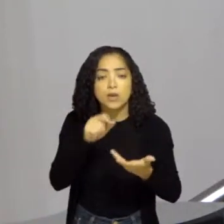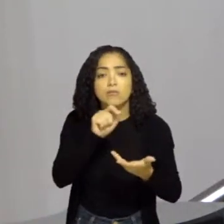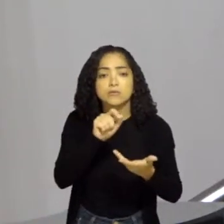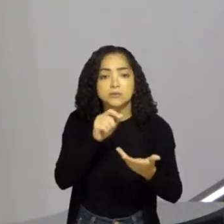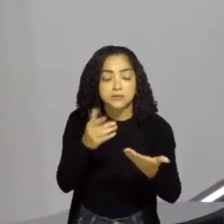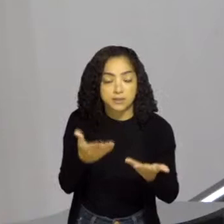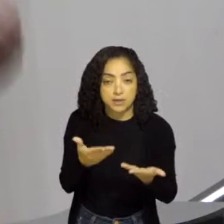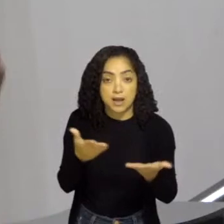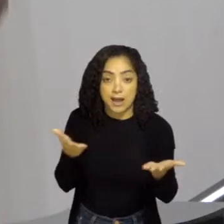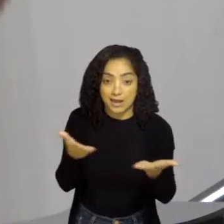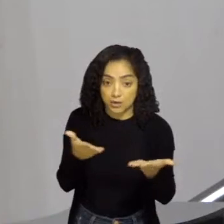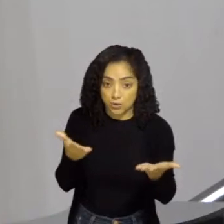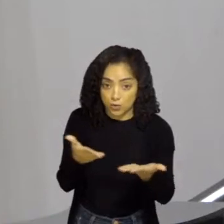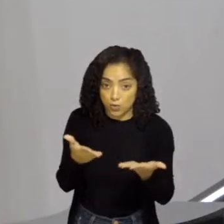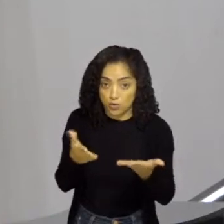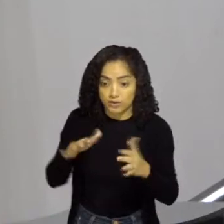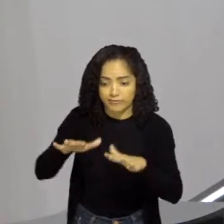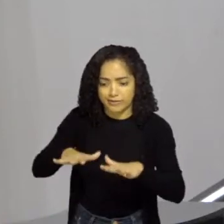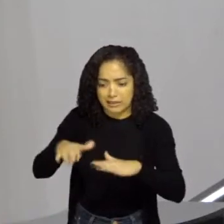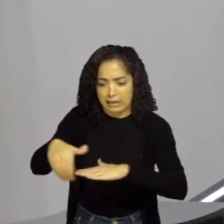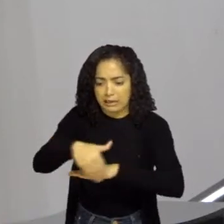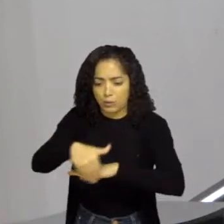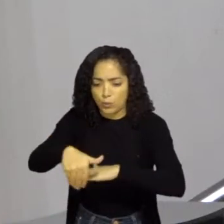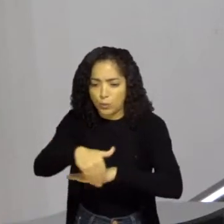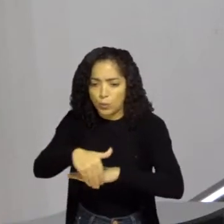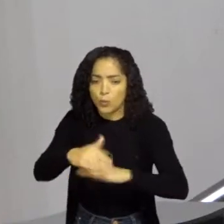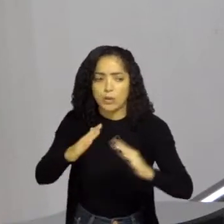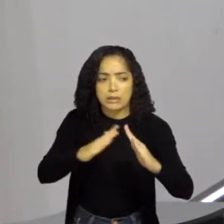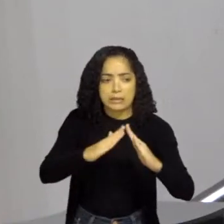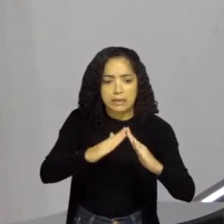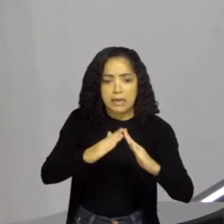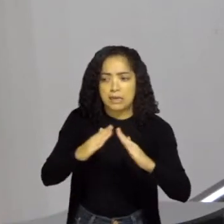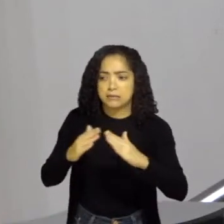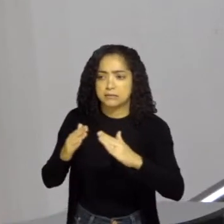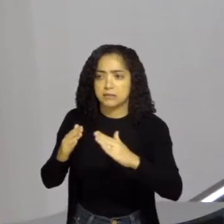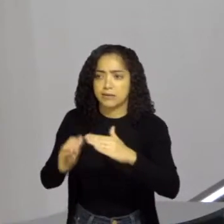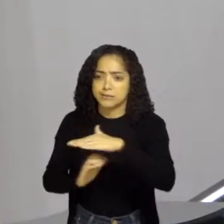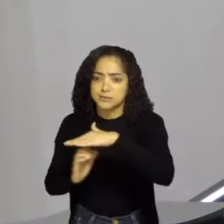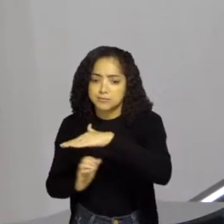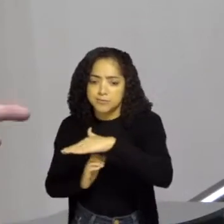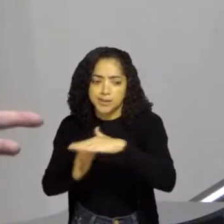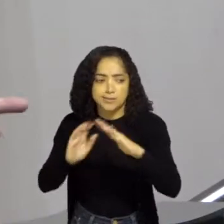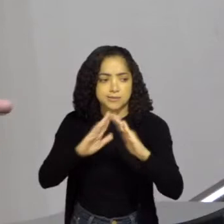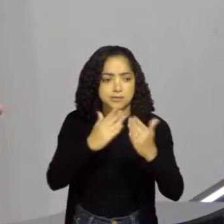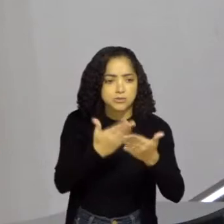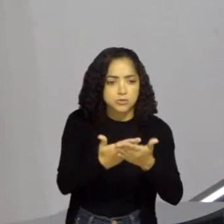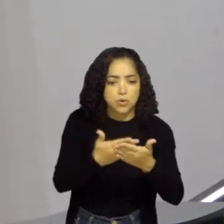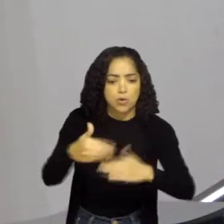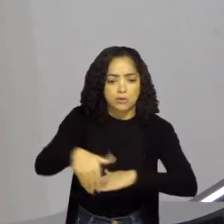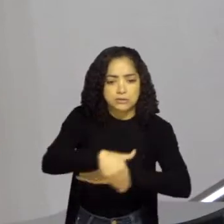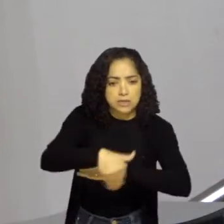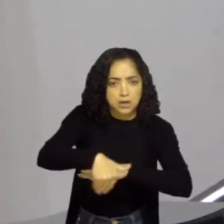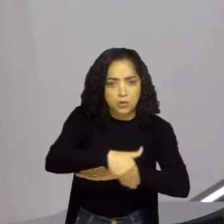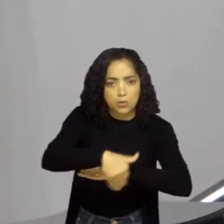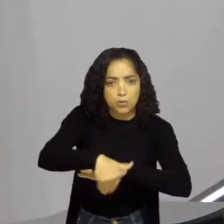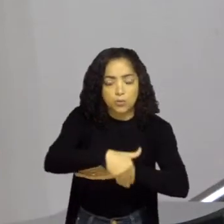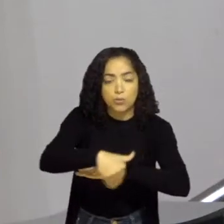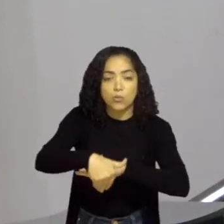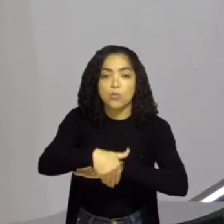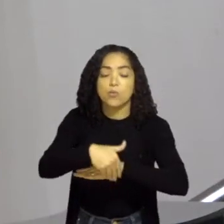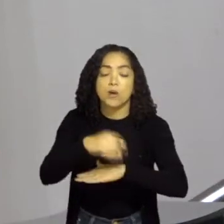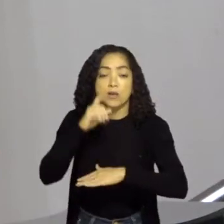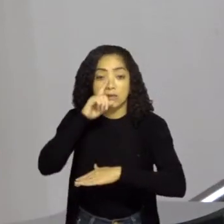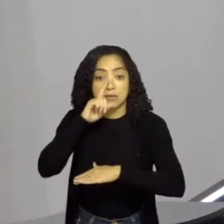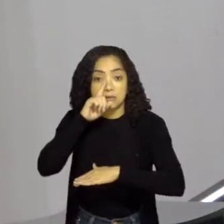Agora, ficar na porta da casa, na frente do colégio, na rua, colocando